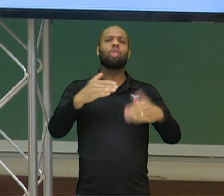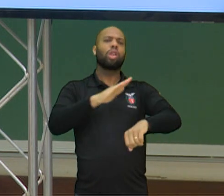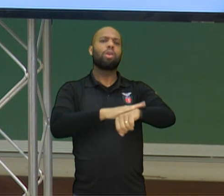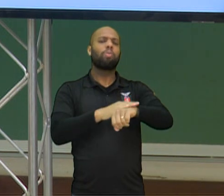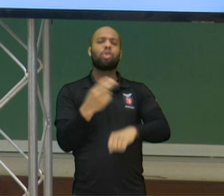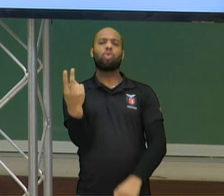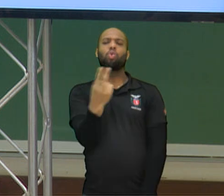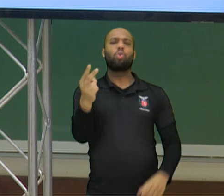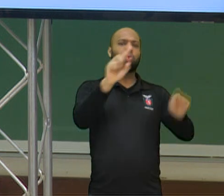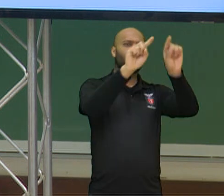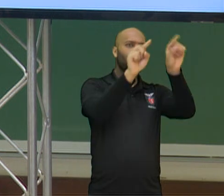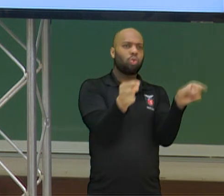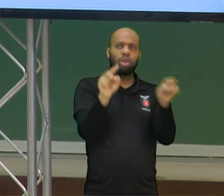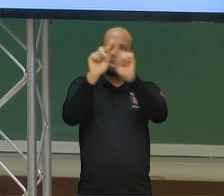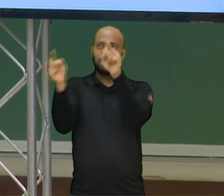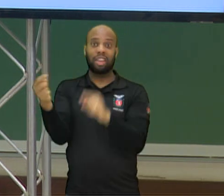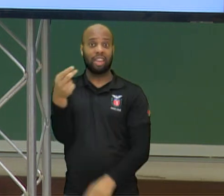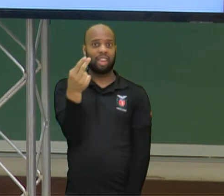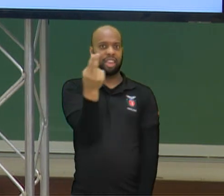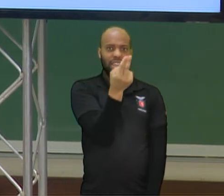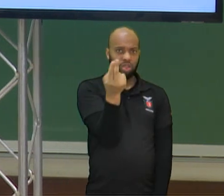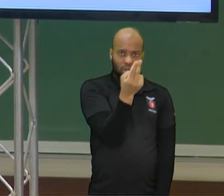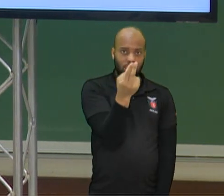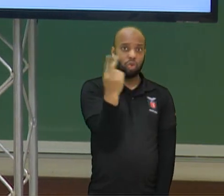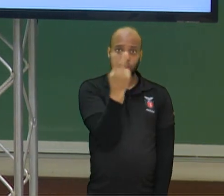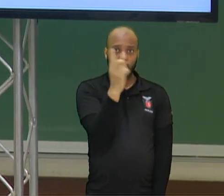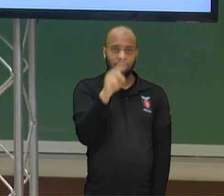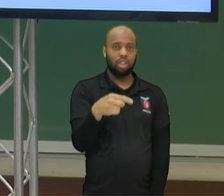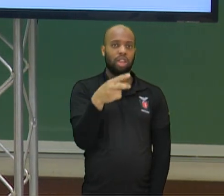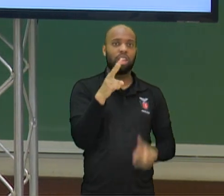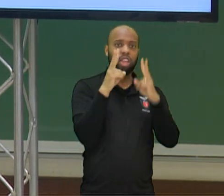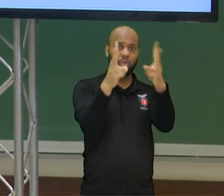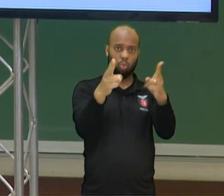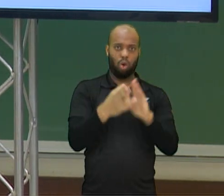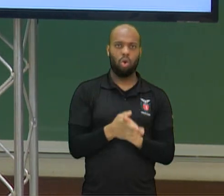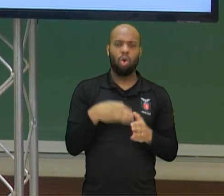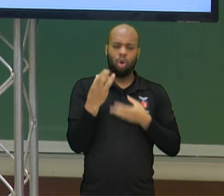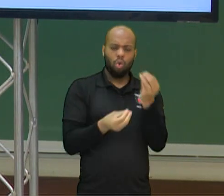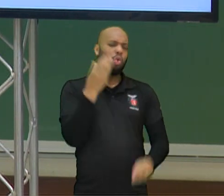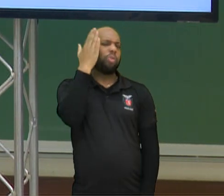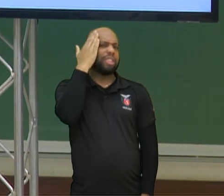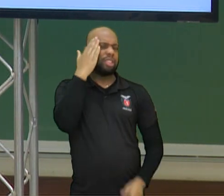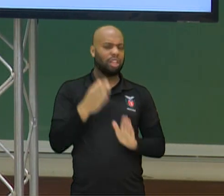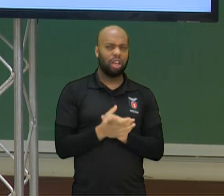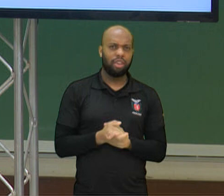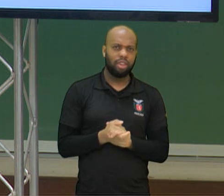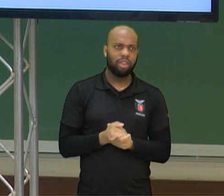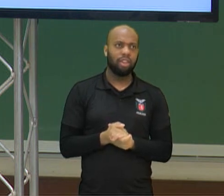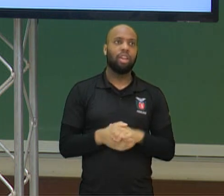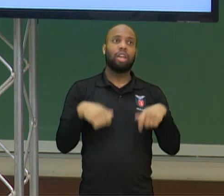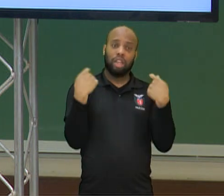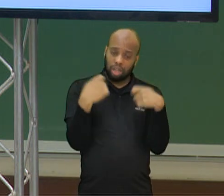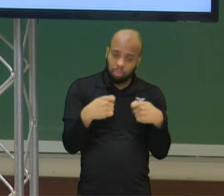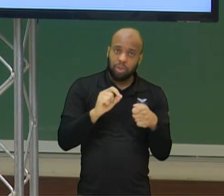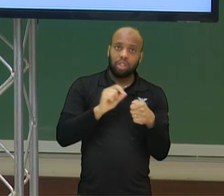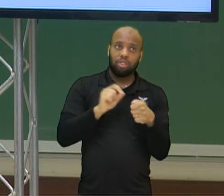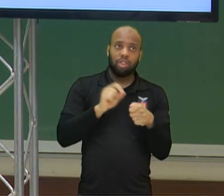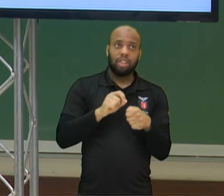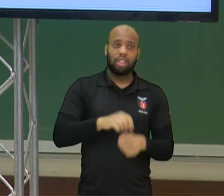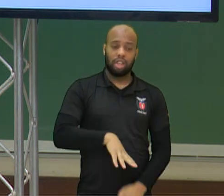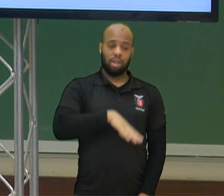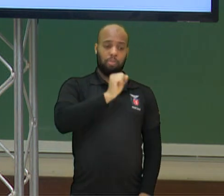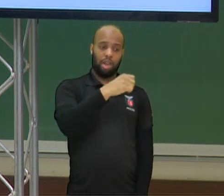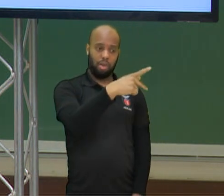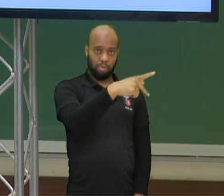são iguais? Para a gente ver se dois binômios são iguais, como que nós vamos fazer? Nós vamos pegar o